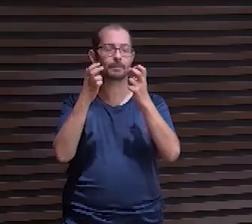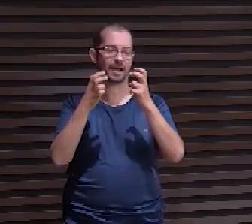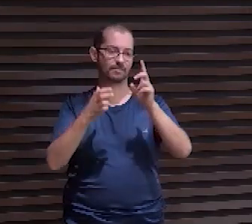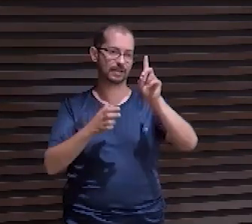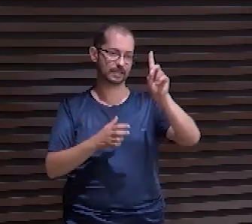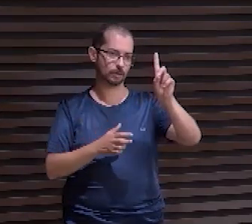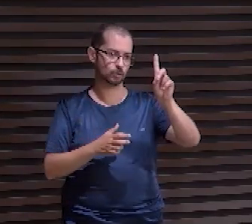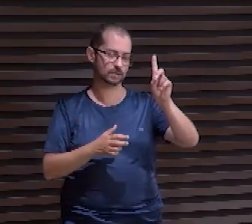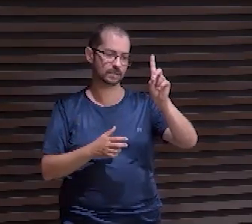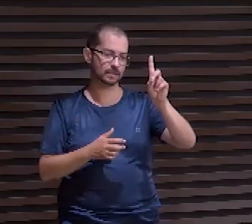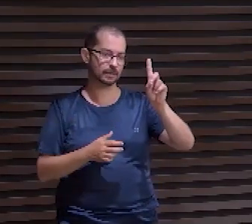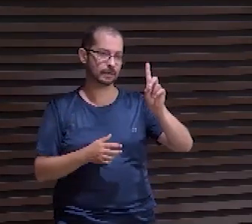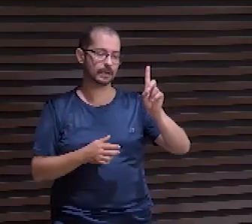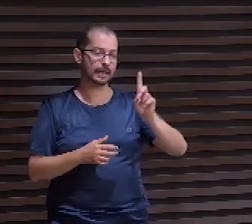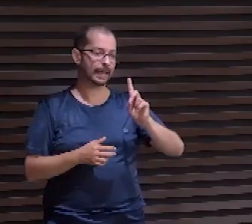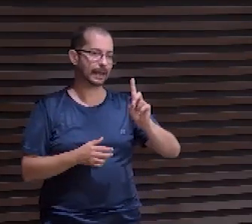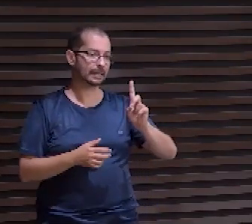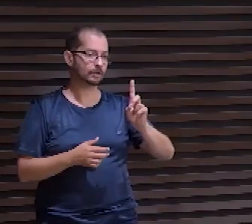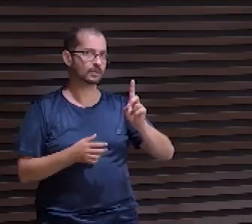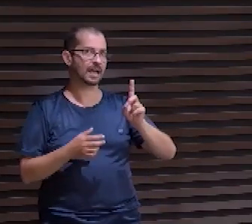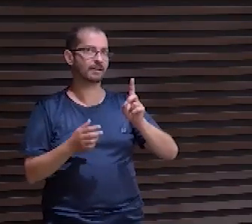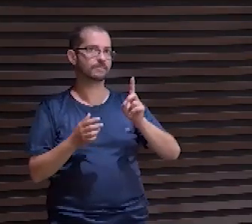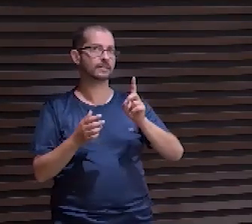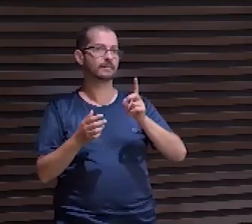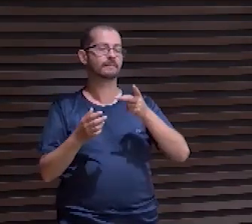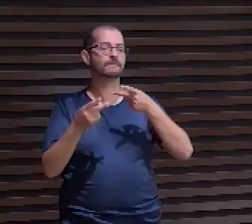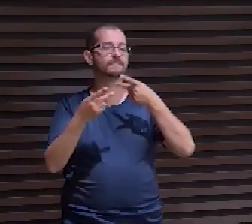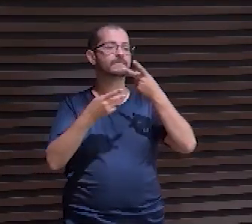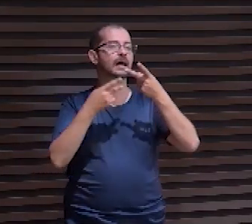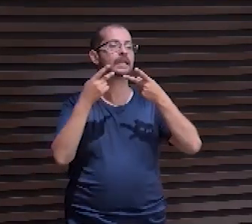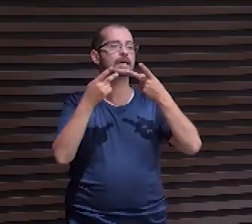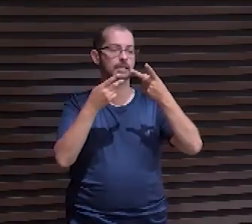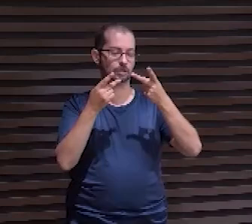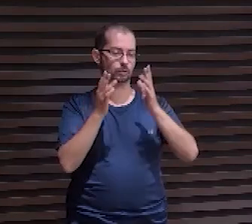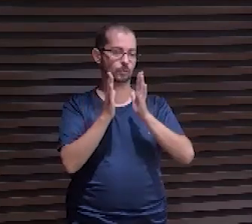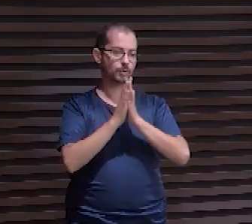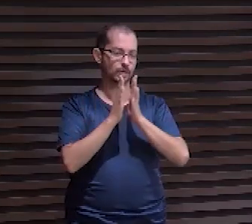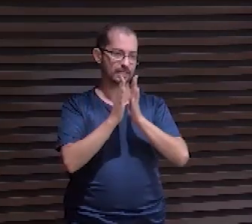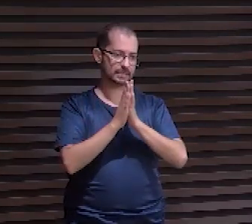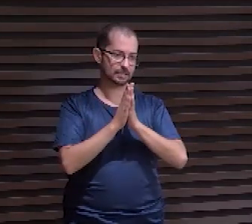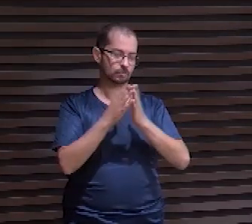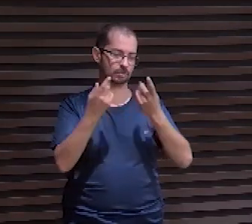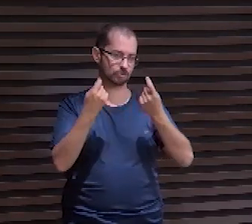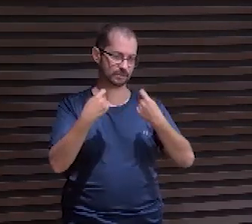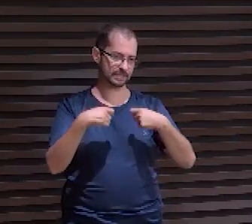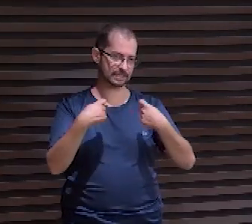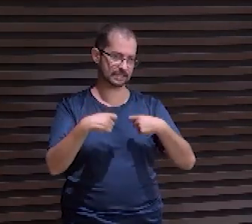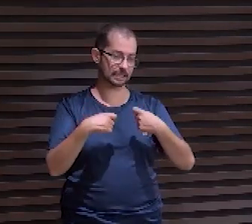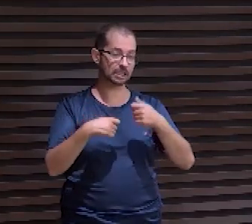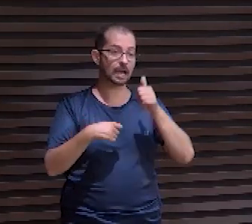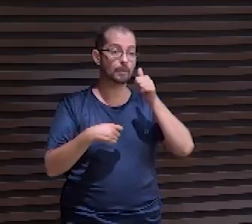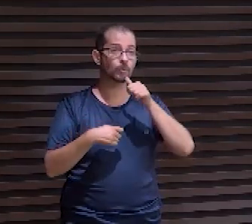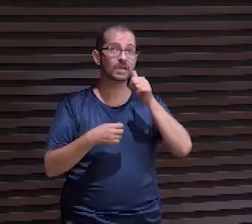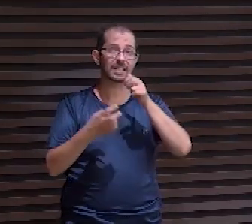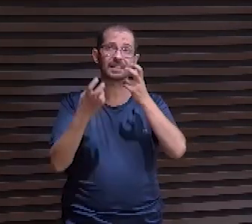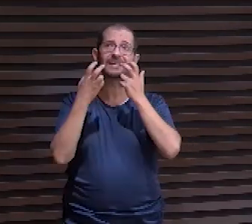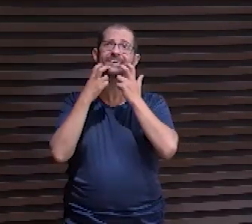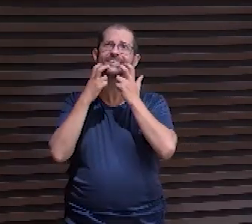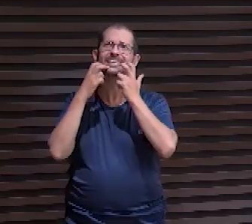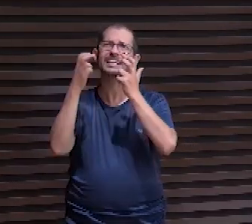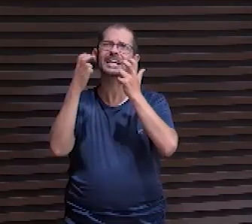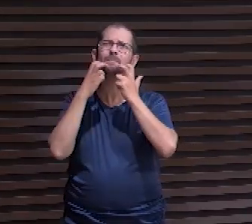estava meramente sussurrando uma oração nas suas necessidades. Ela estava clamando,